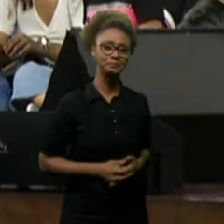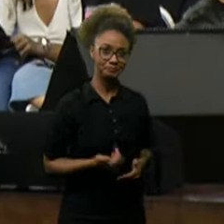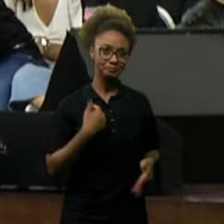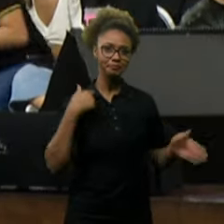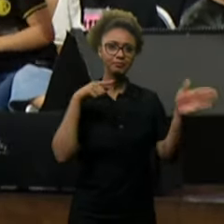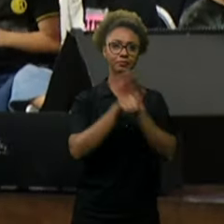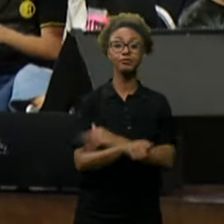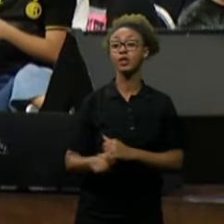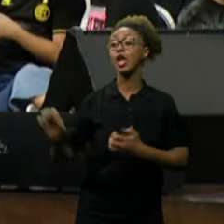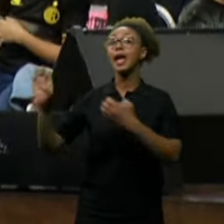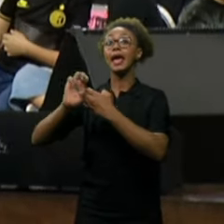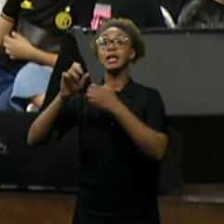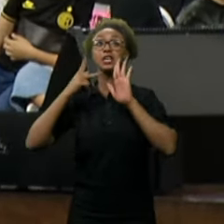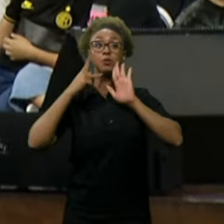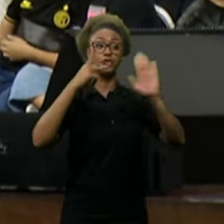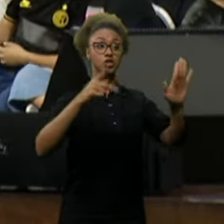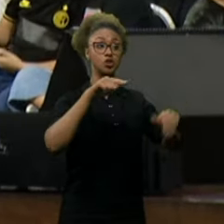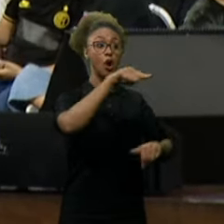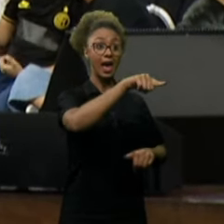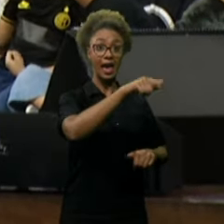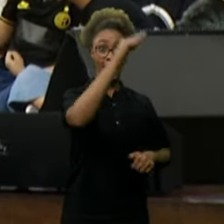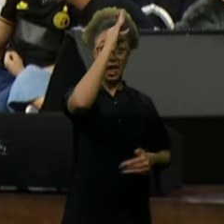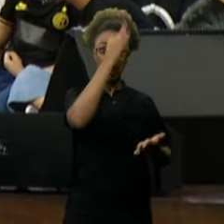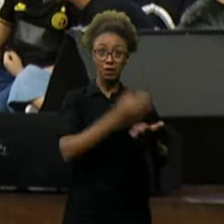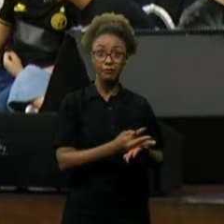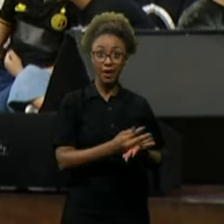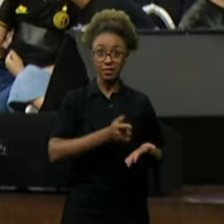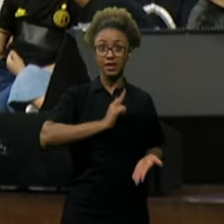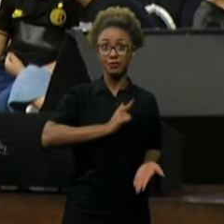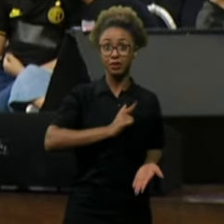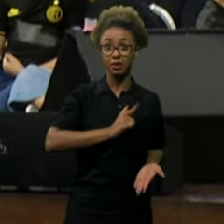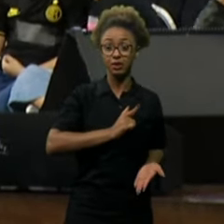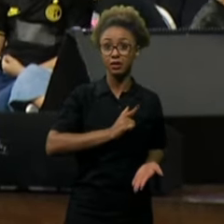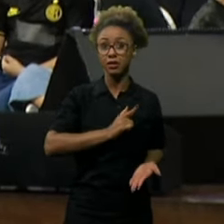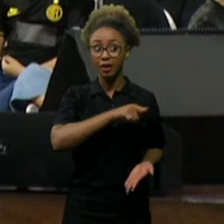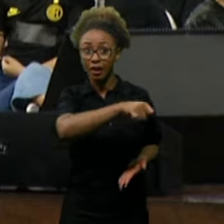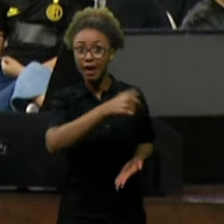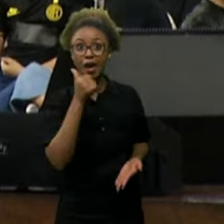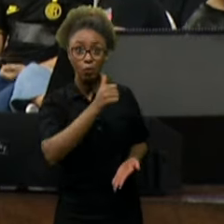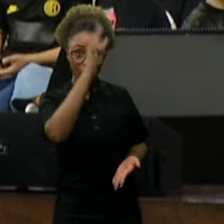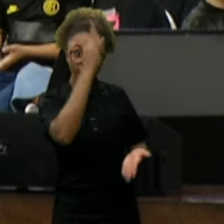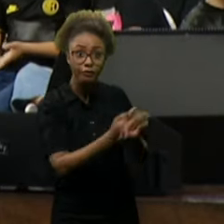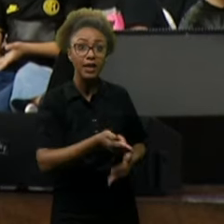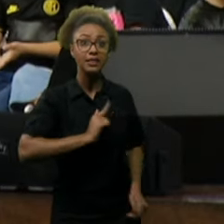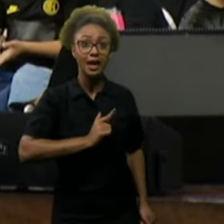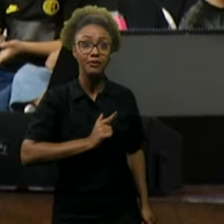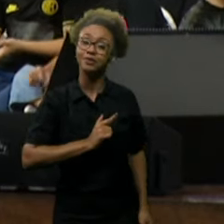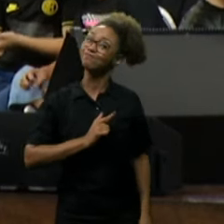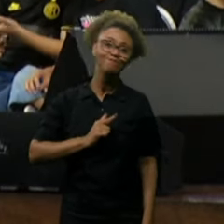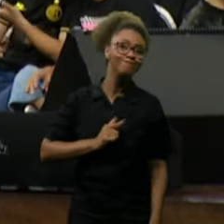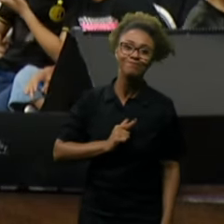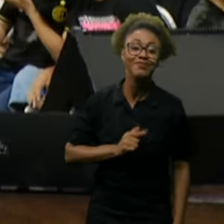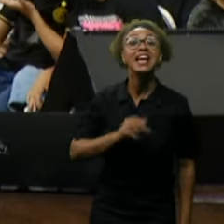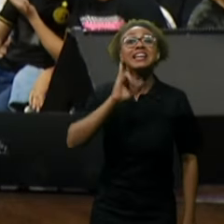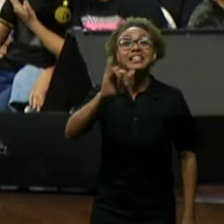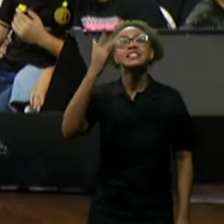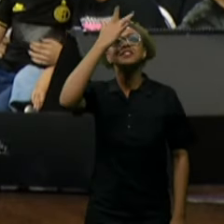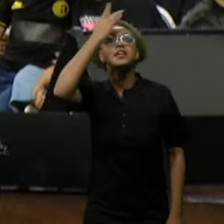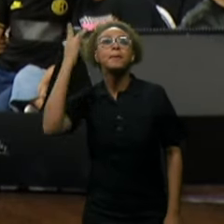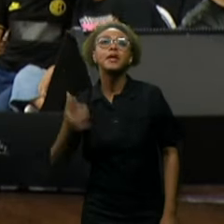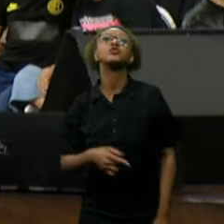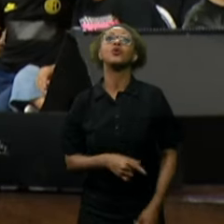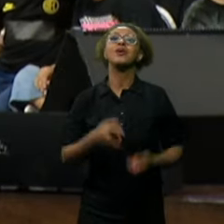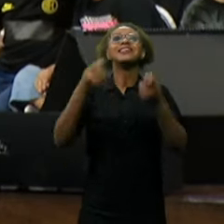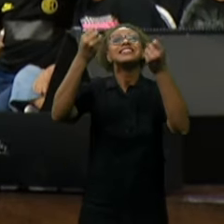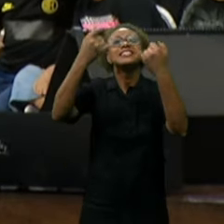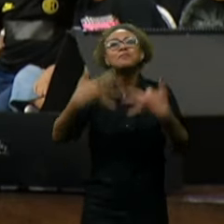quando ele prof a primeira manifestação de Ferro responde aí ontem na manifestação José você quando ouvir alguém contando